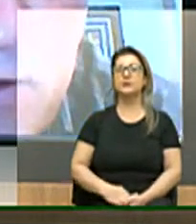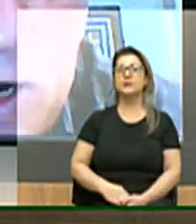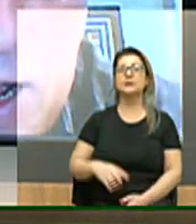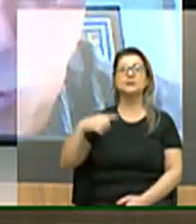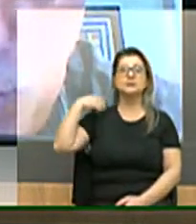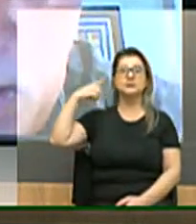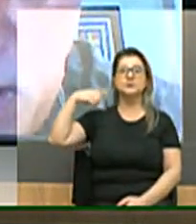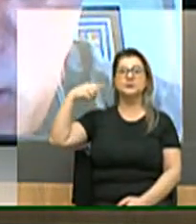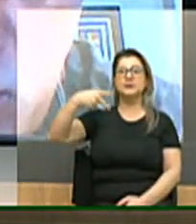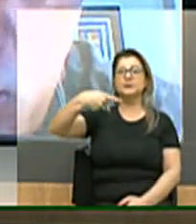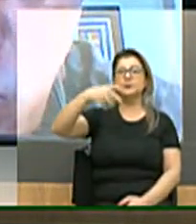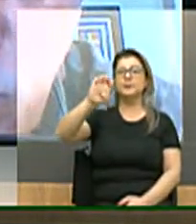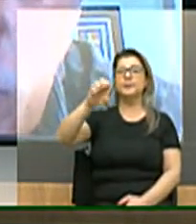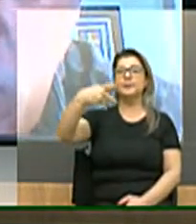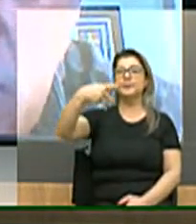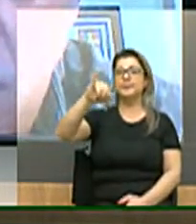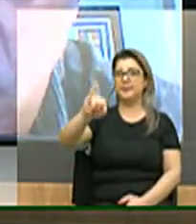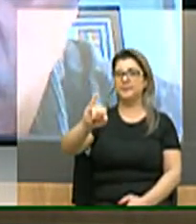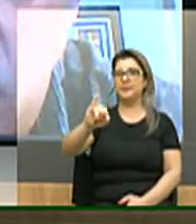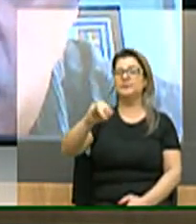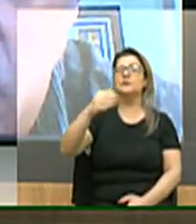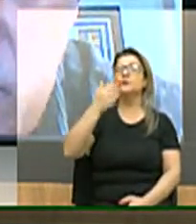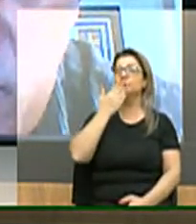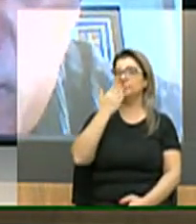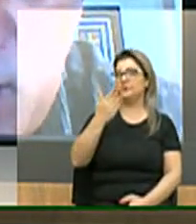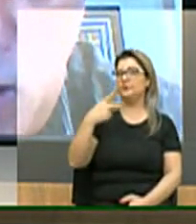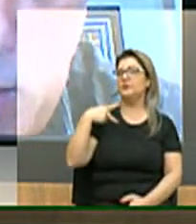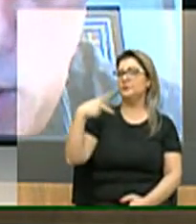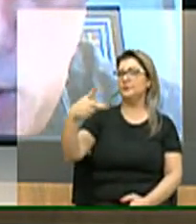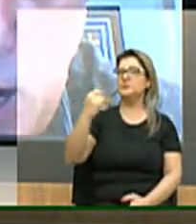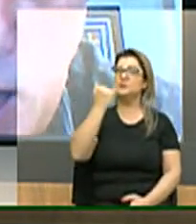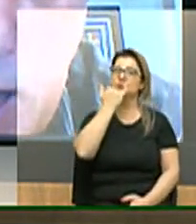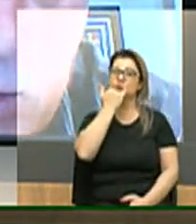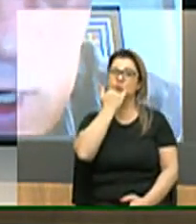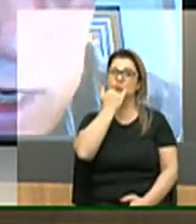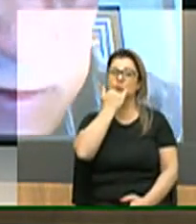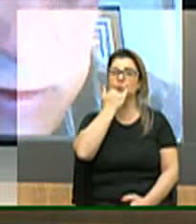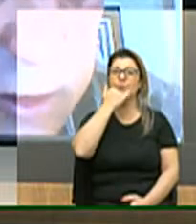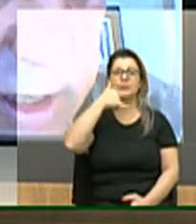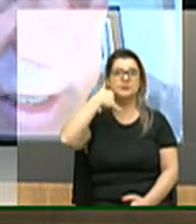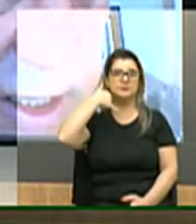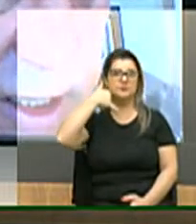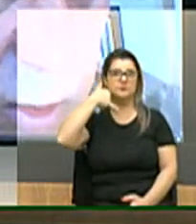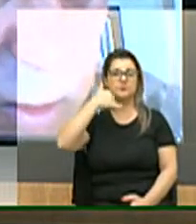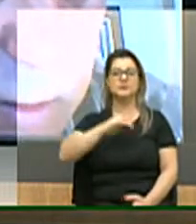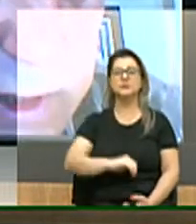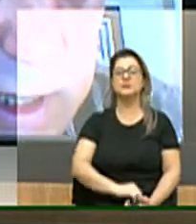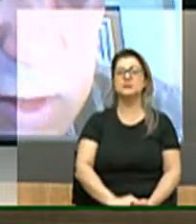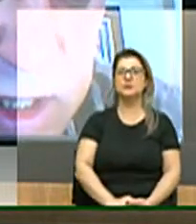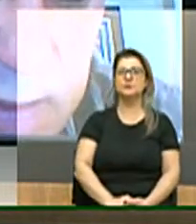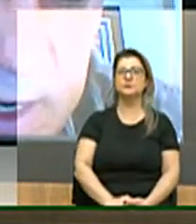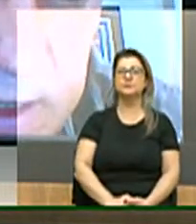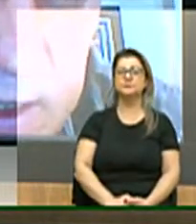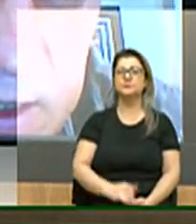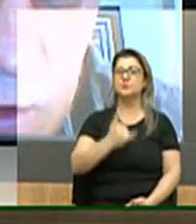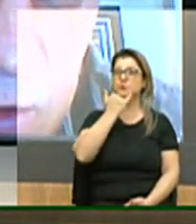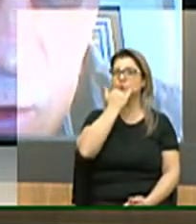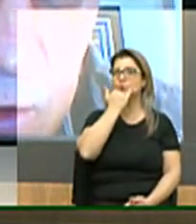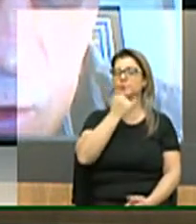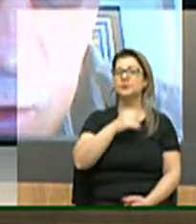Vargas, favorável, presidente. Desculpe, eu estava numa. Ligaram o telefone aqui, eu não vi a sua chamada. Desculpe. Okay, deputado Zé